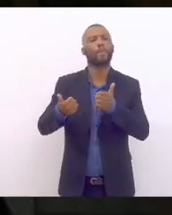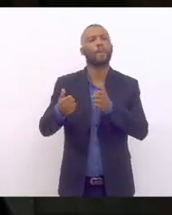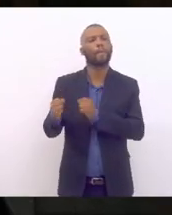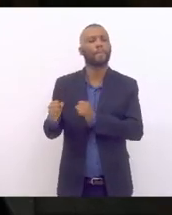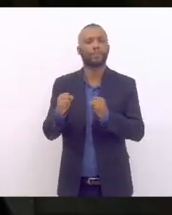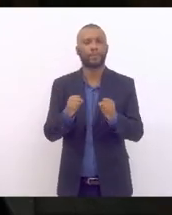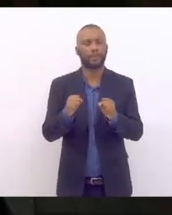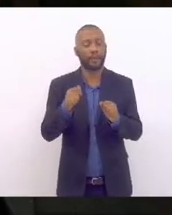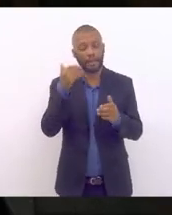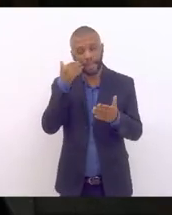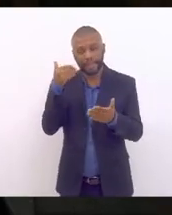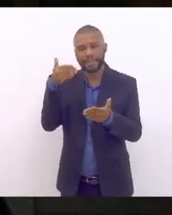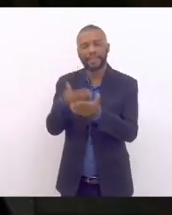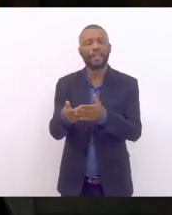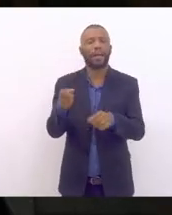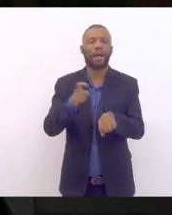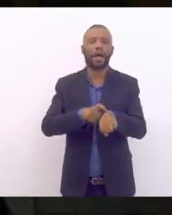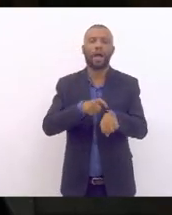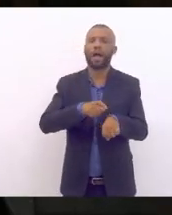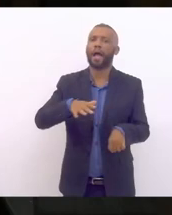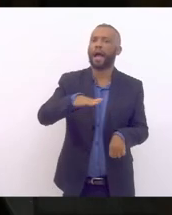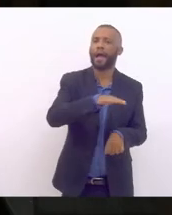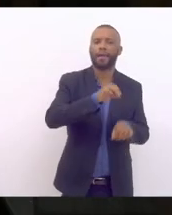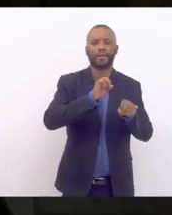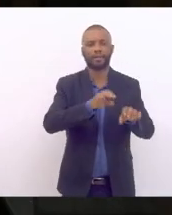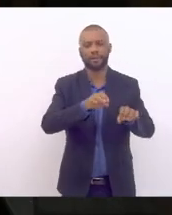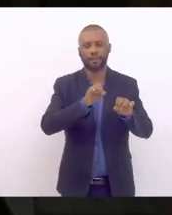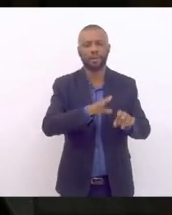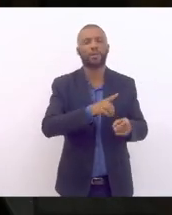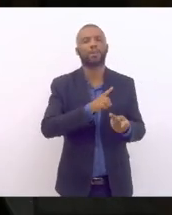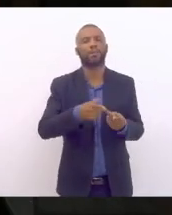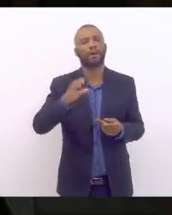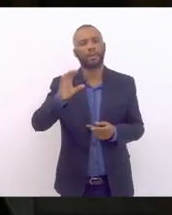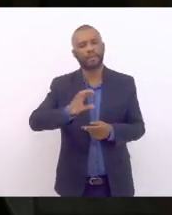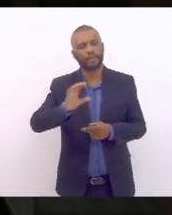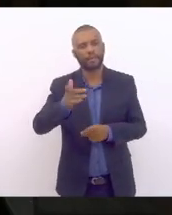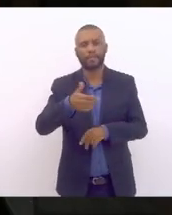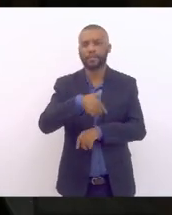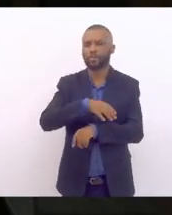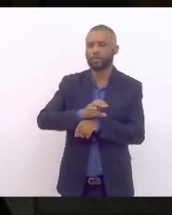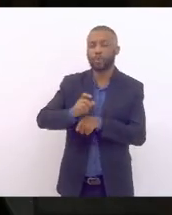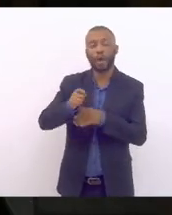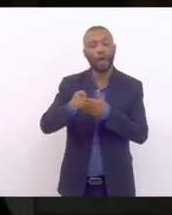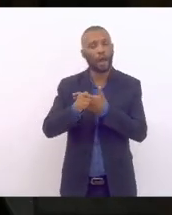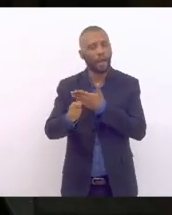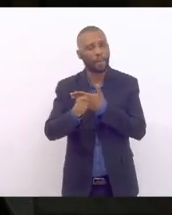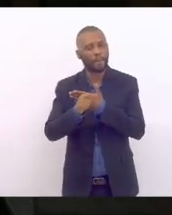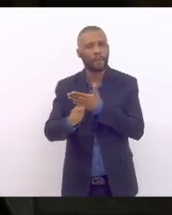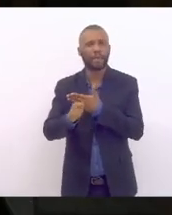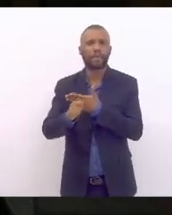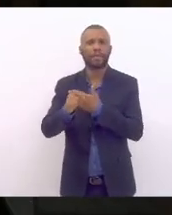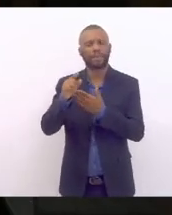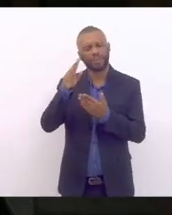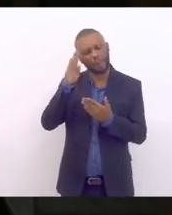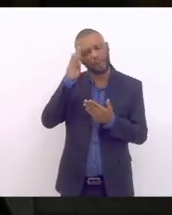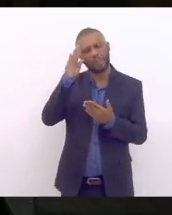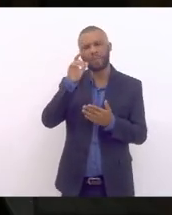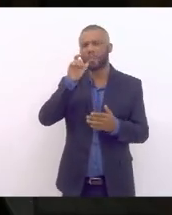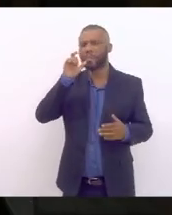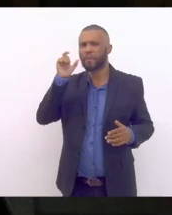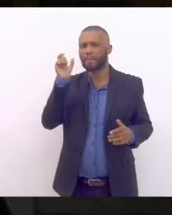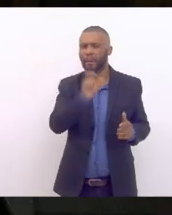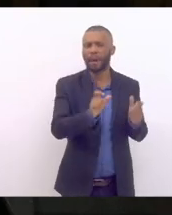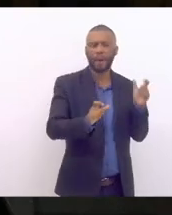E desde logo a educação a ciência cultura é imprensa são alvos privilegiados de